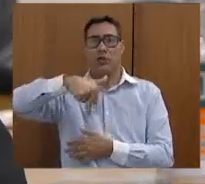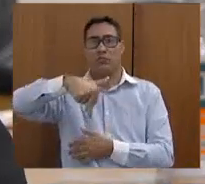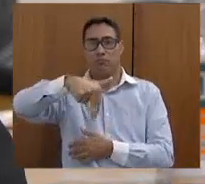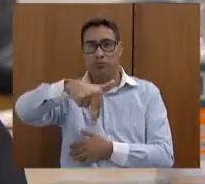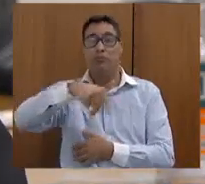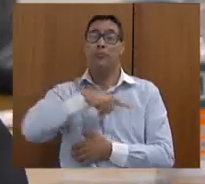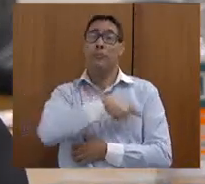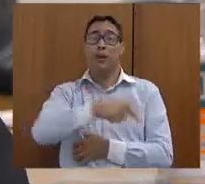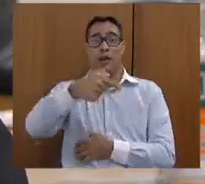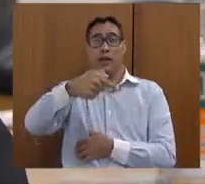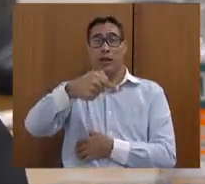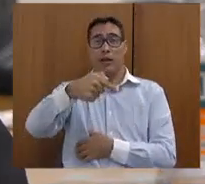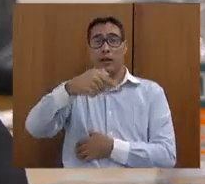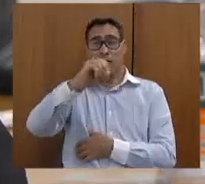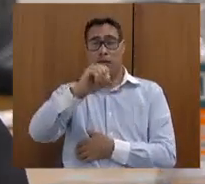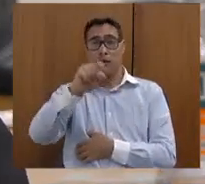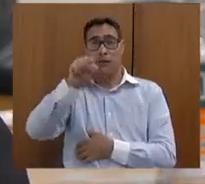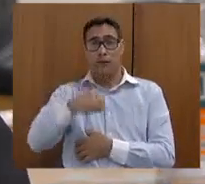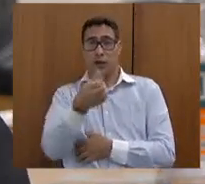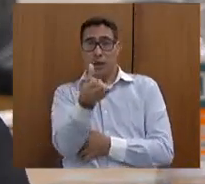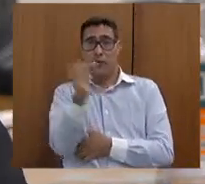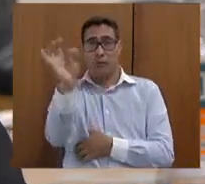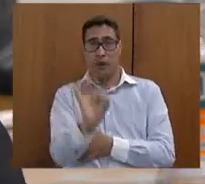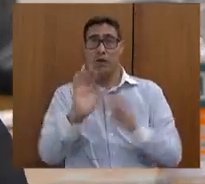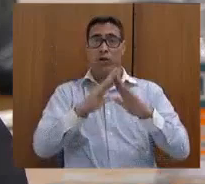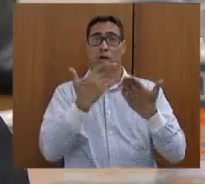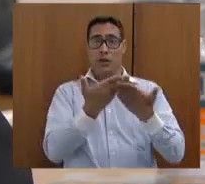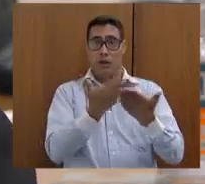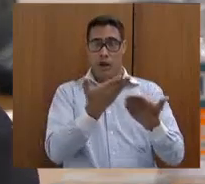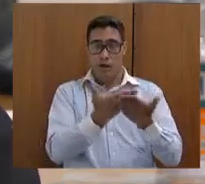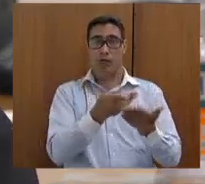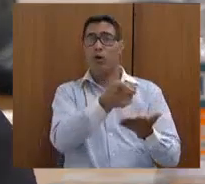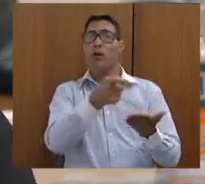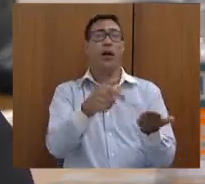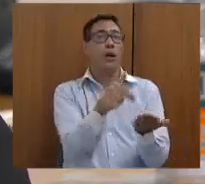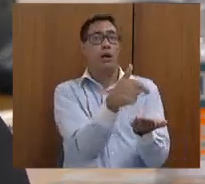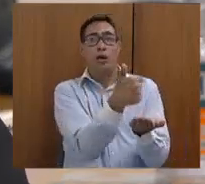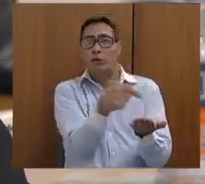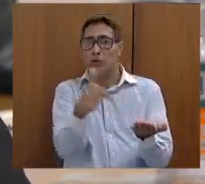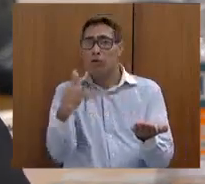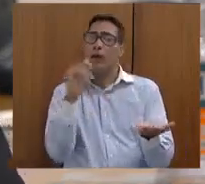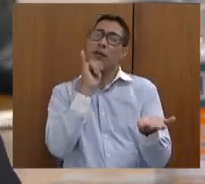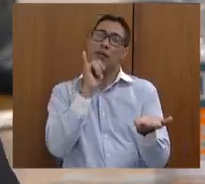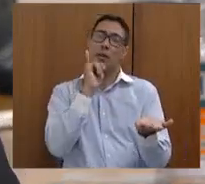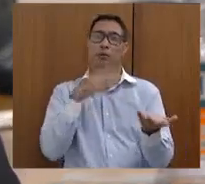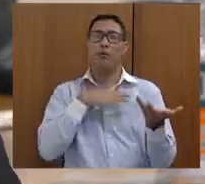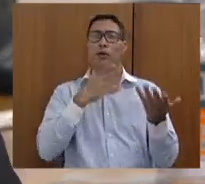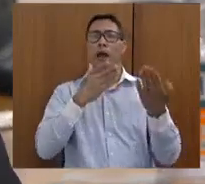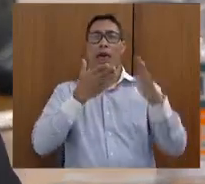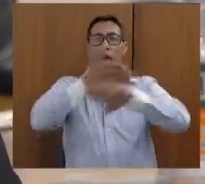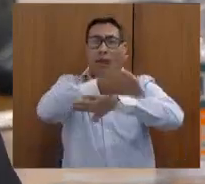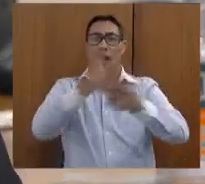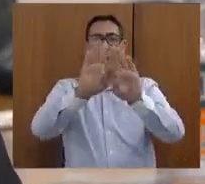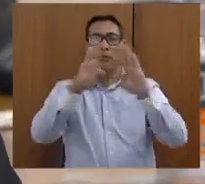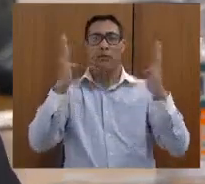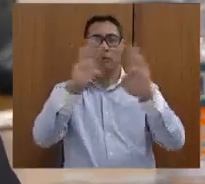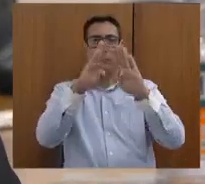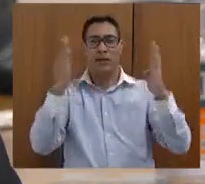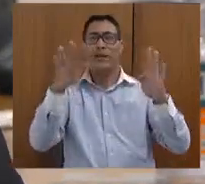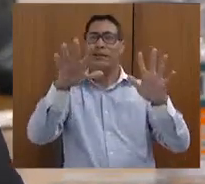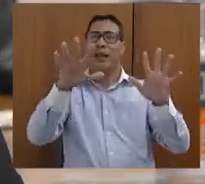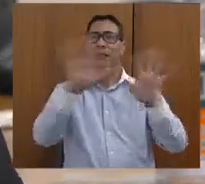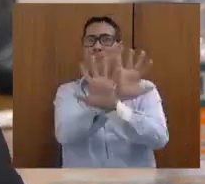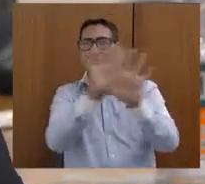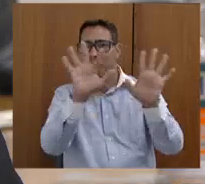70,6% das escolas tem inadequações aparentes na sua entrada um tema que nós debatemos aqui muito